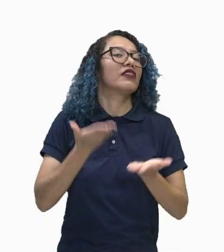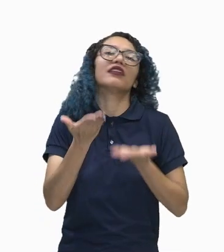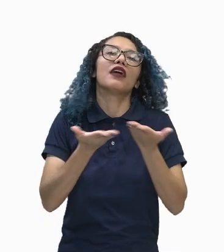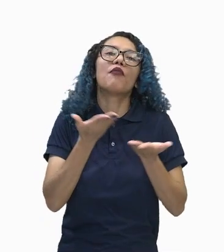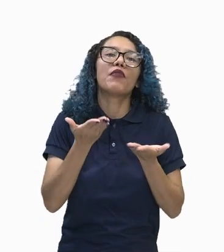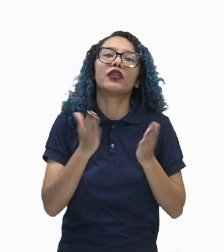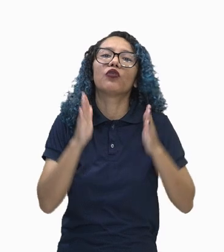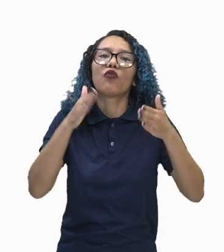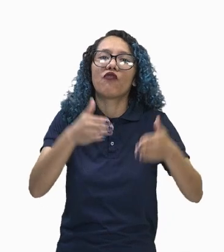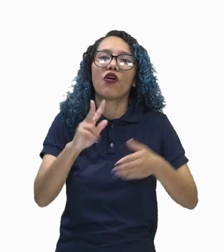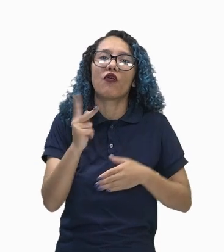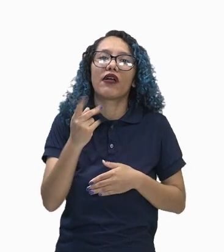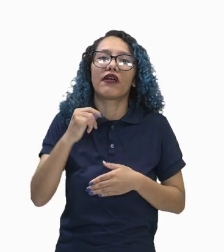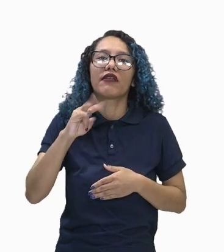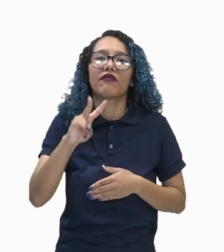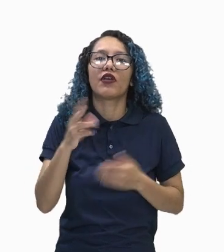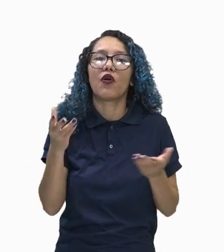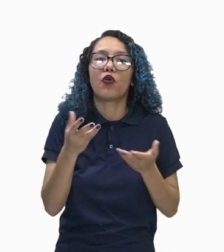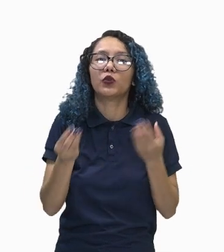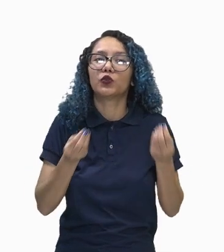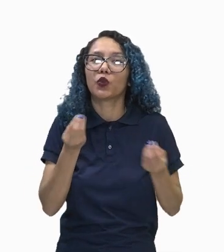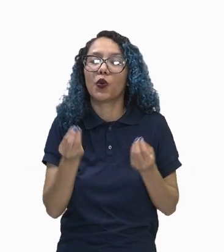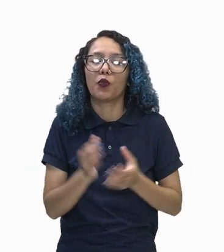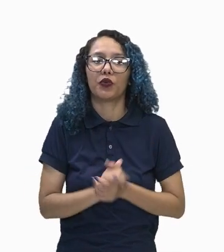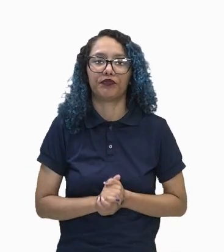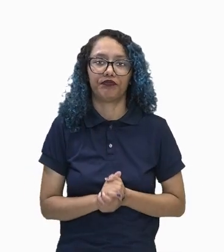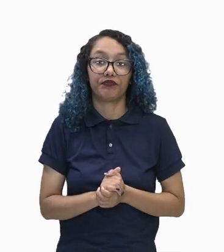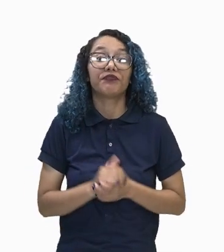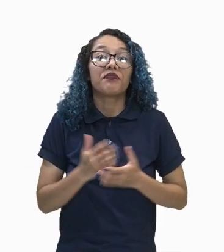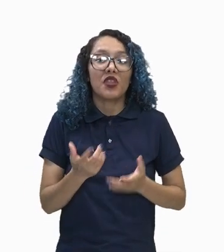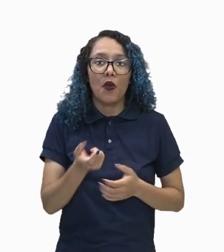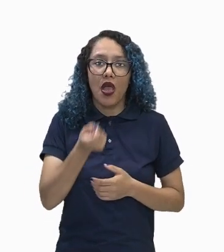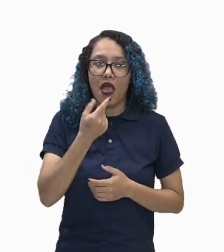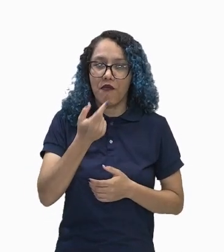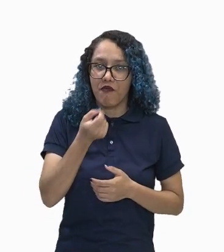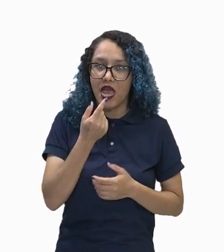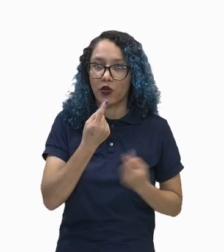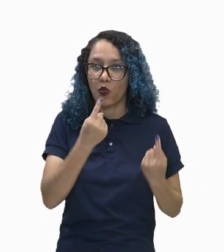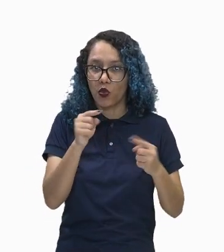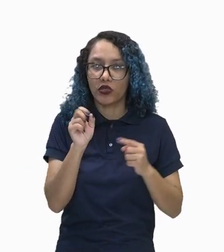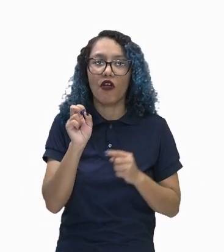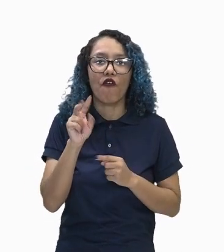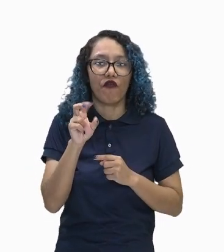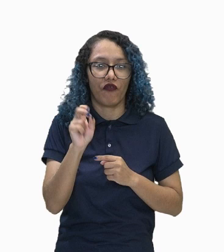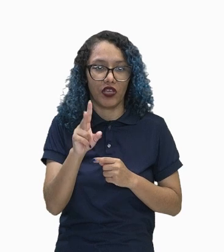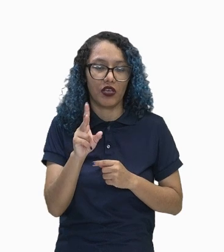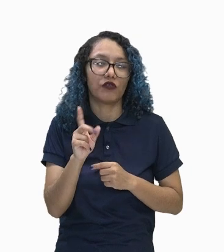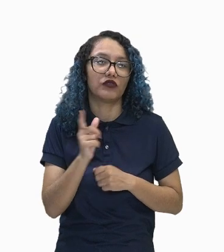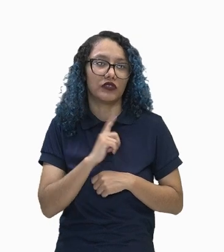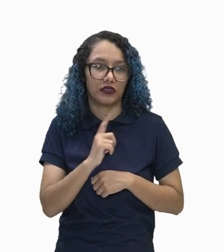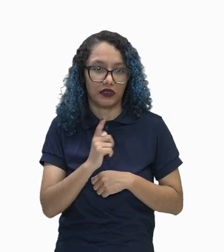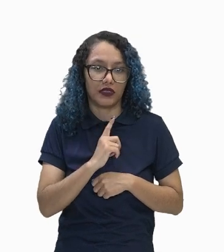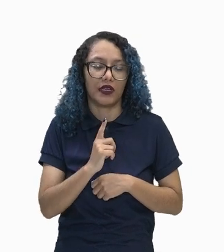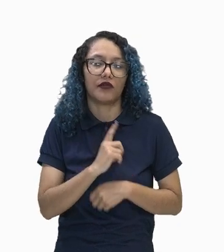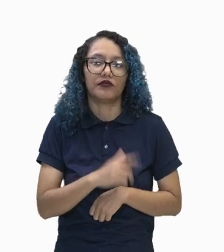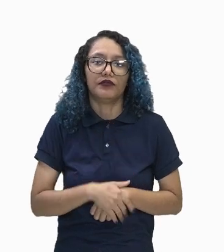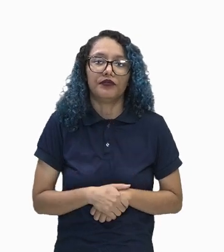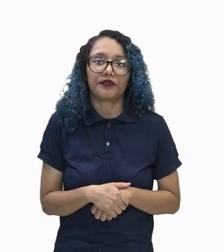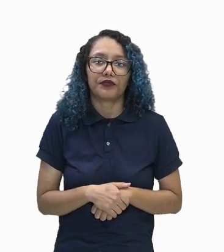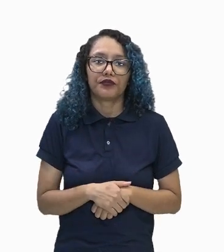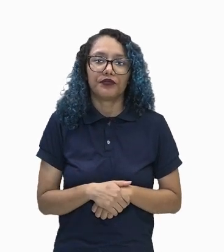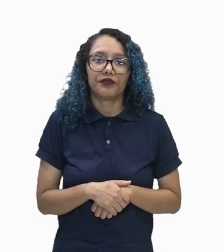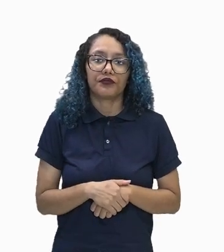o HIV? É feito com medicamentos retrovirais, e aí nós temos aqui